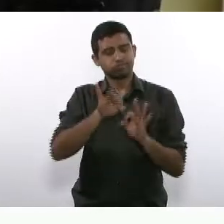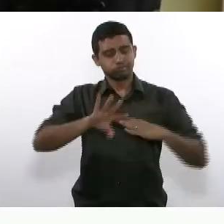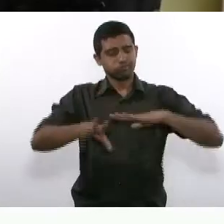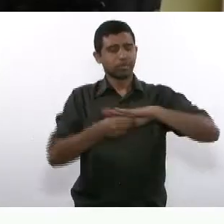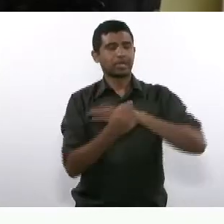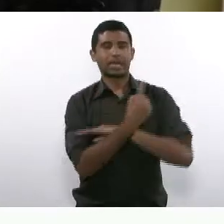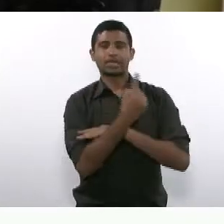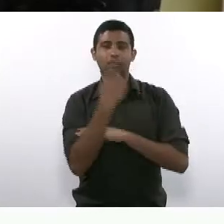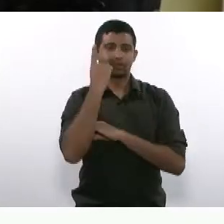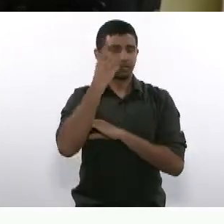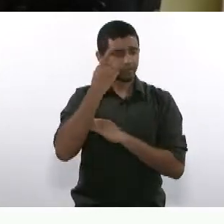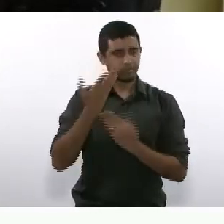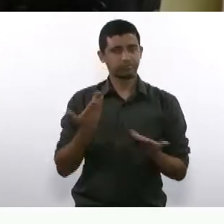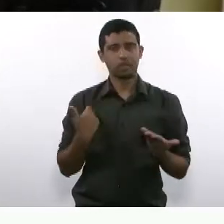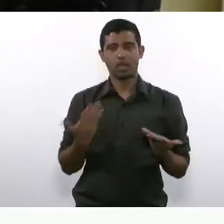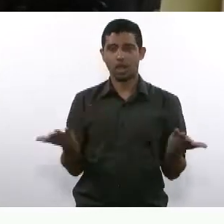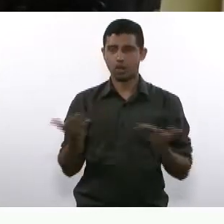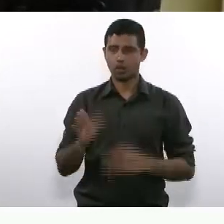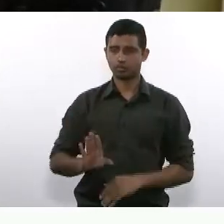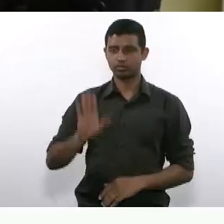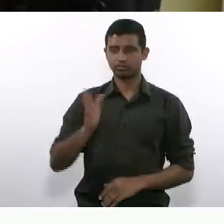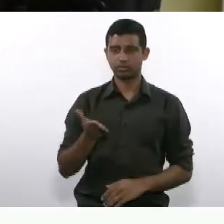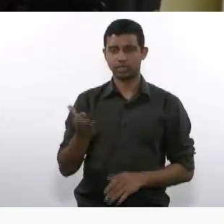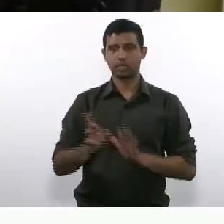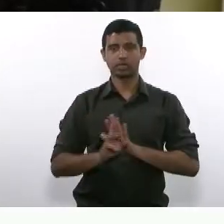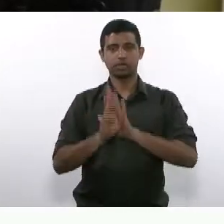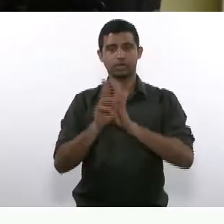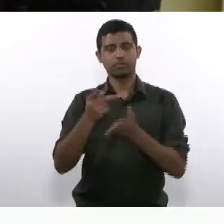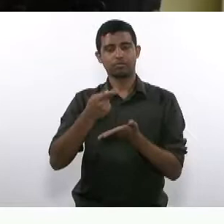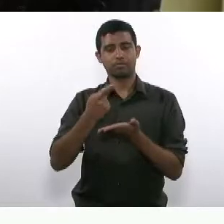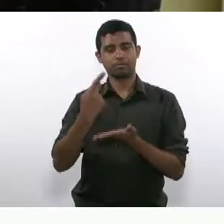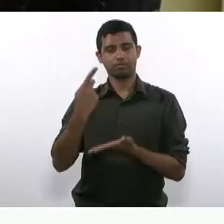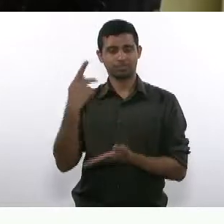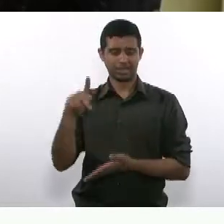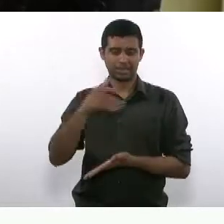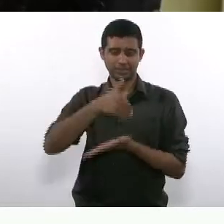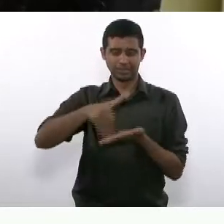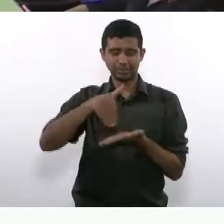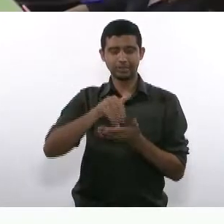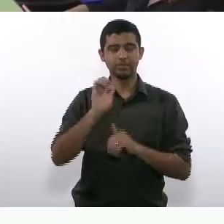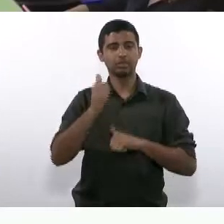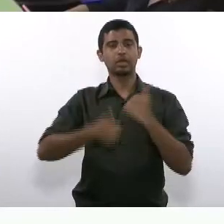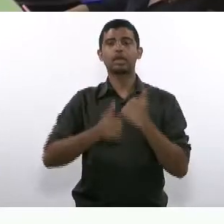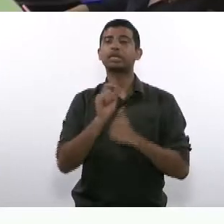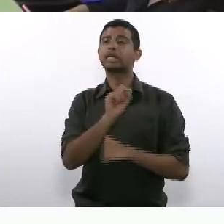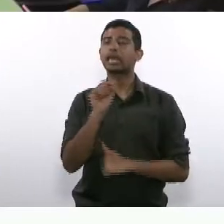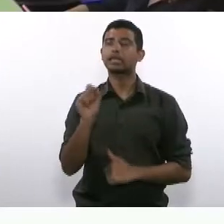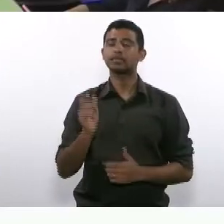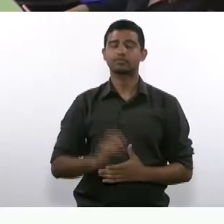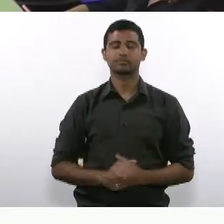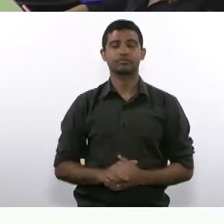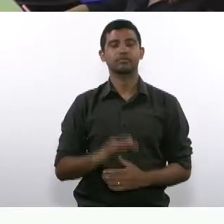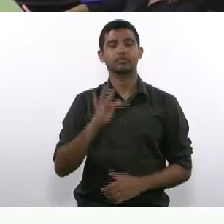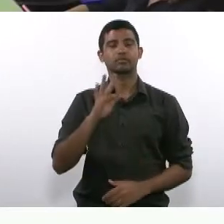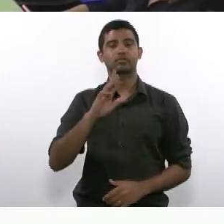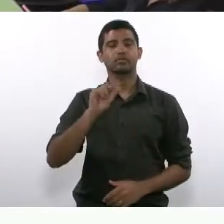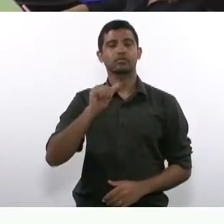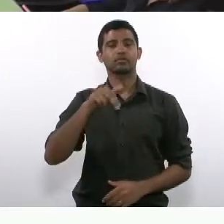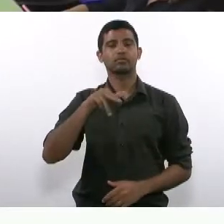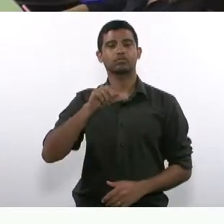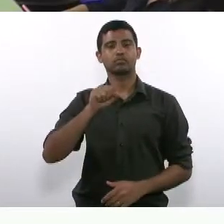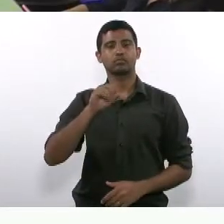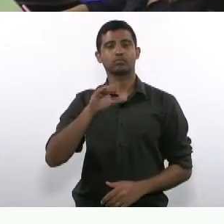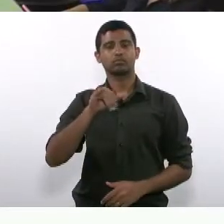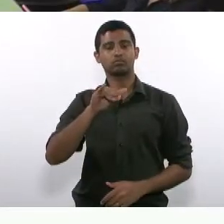deputados. Então, com a palavra, o representante da Secretaria de Esporte, quem vai fazer uso da palavra? Senhor Francisco